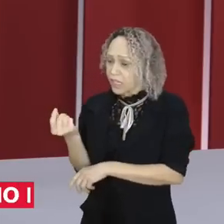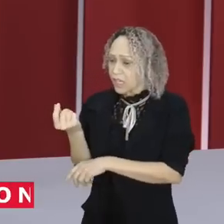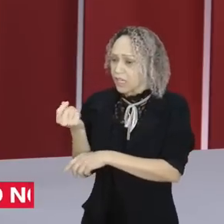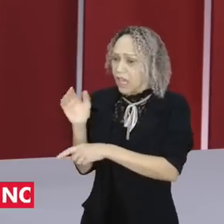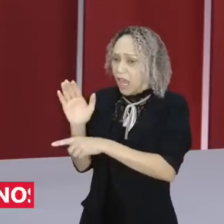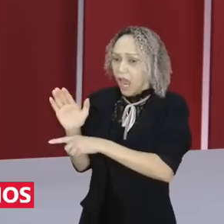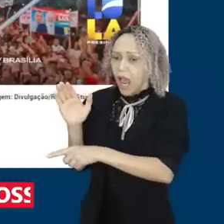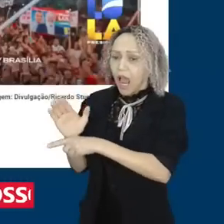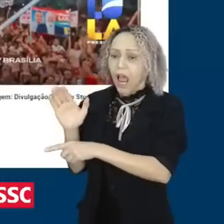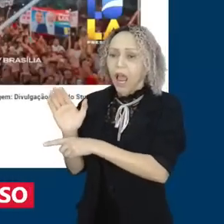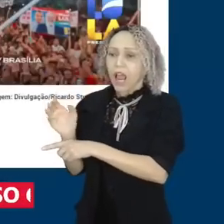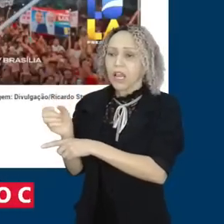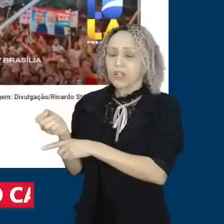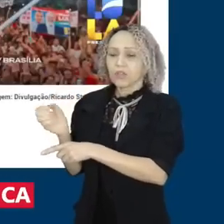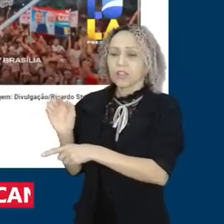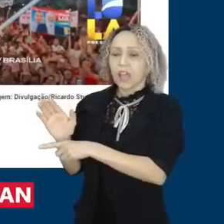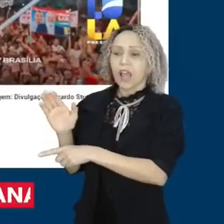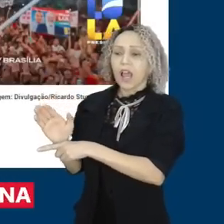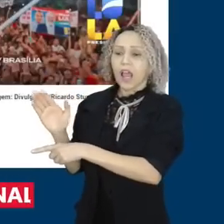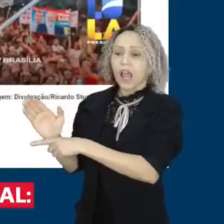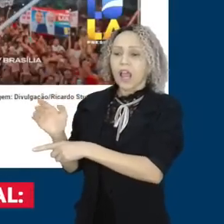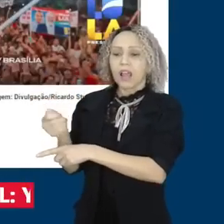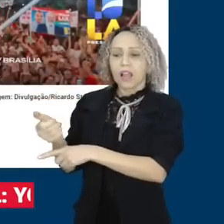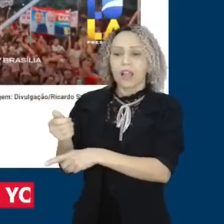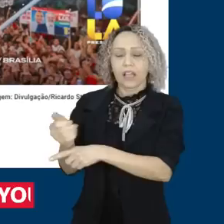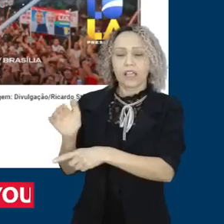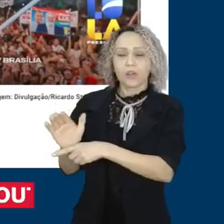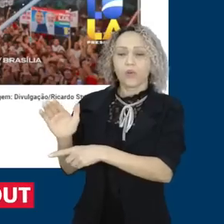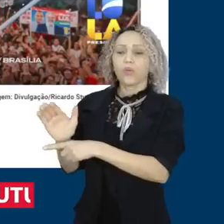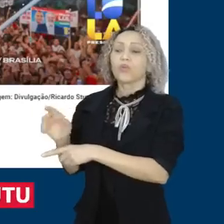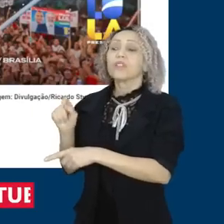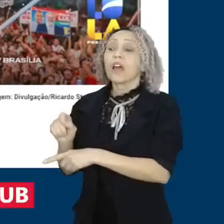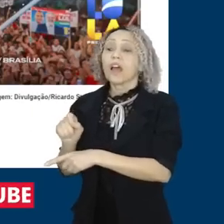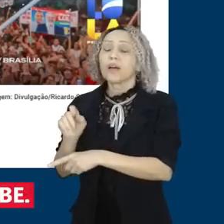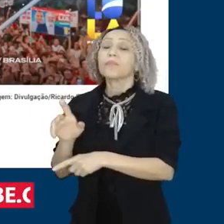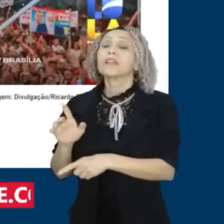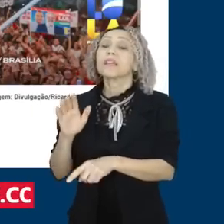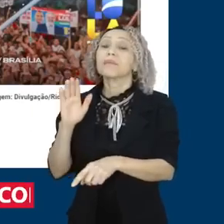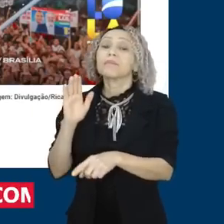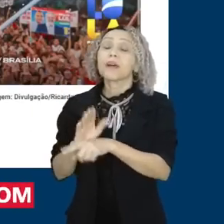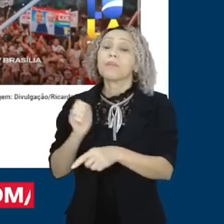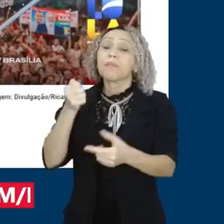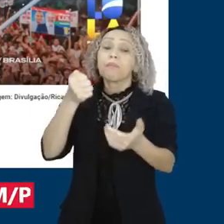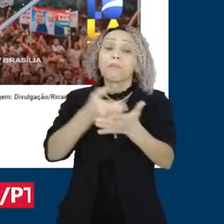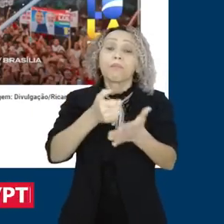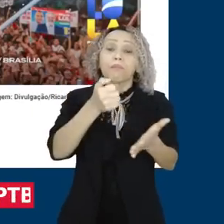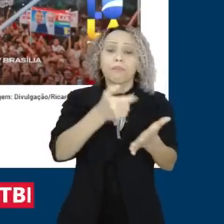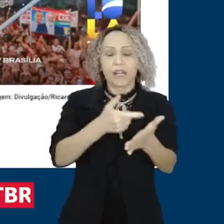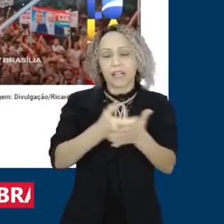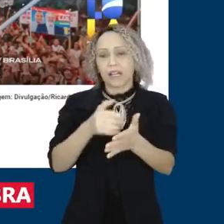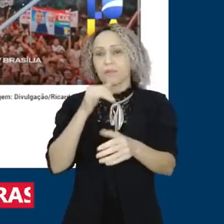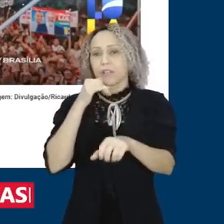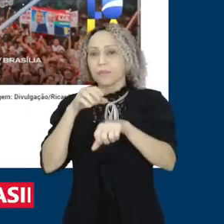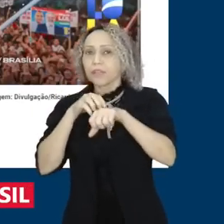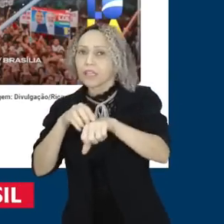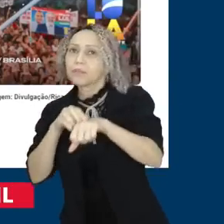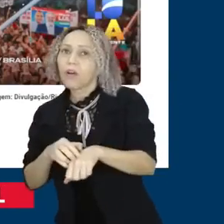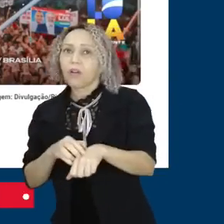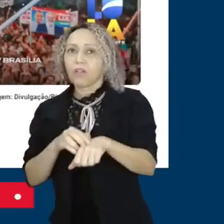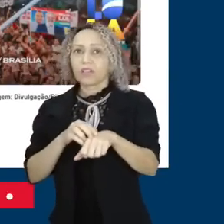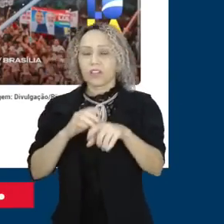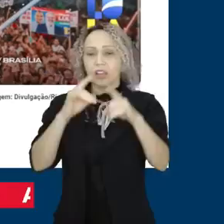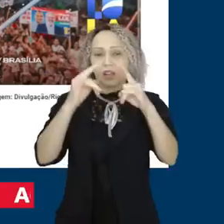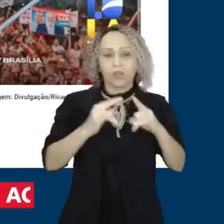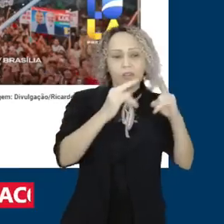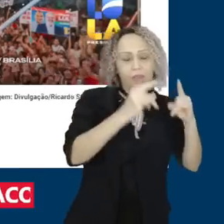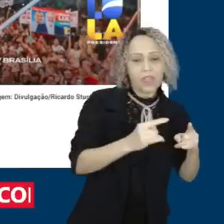janeiro, porque a doação de cada um de vocês vai ajudar no transporte e logística do grande público, alojamento e acolhimento, montagem de